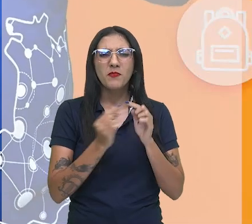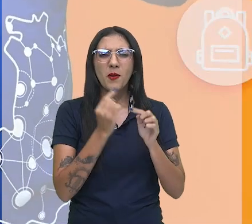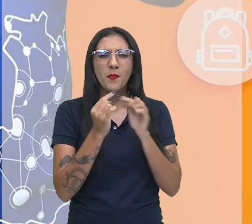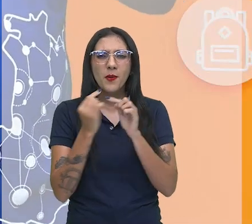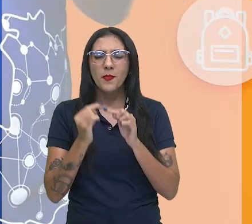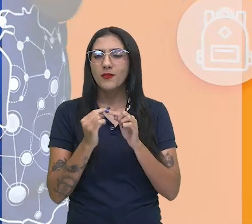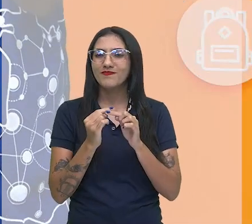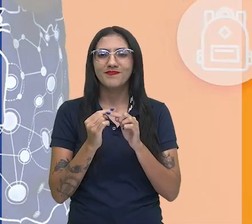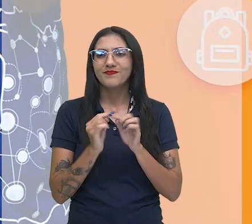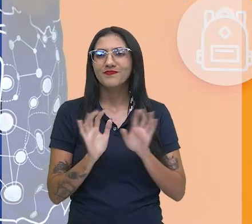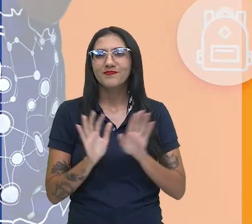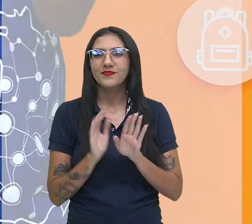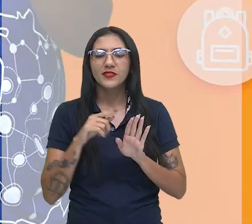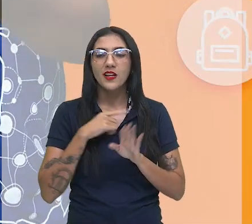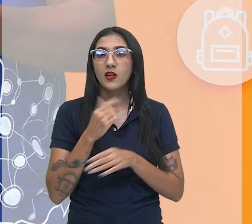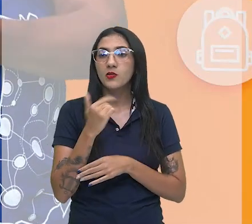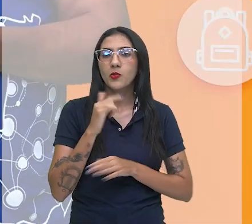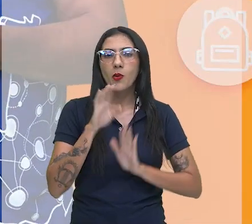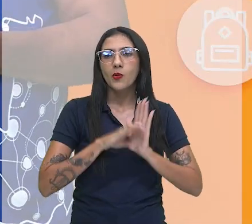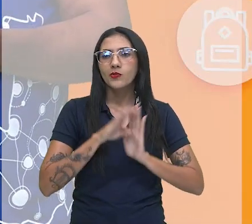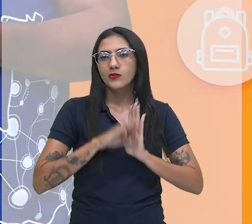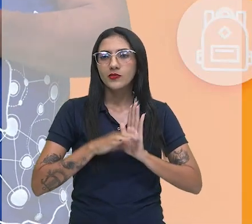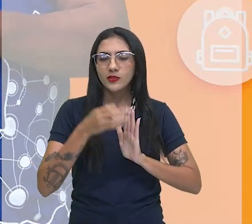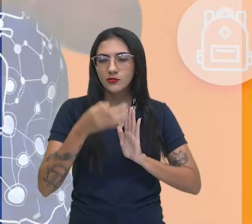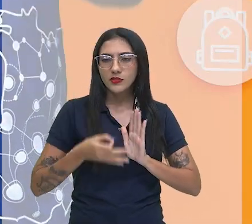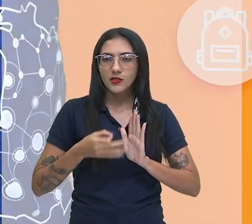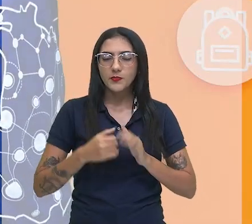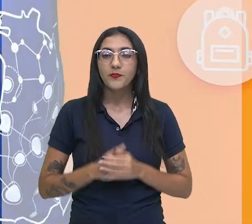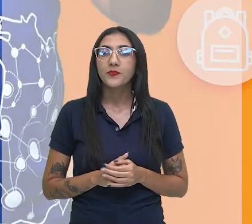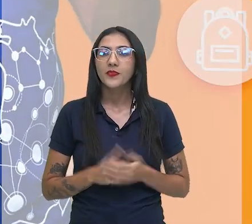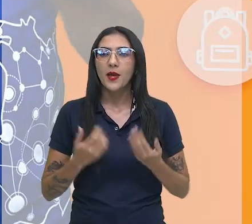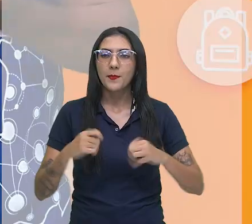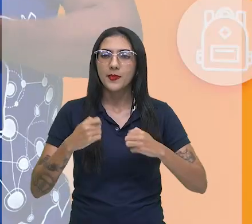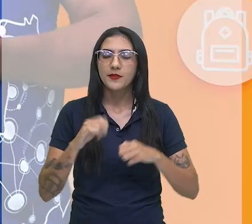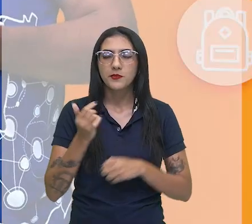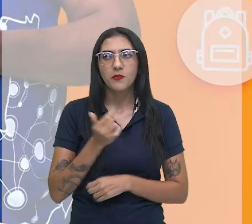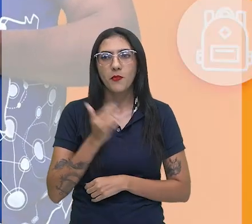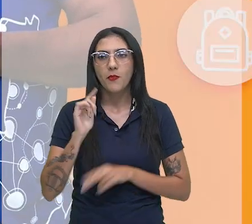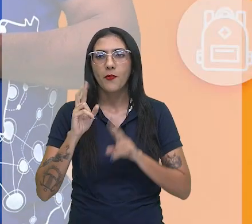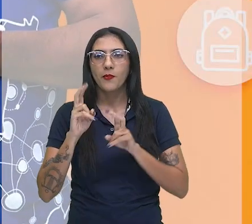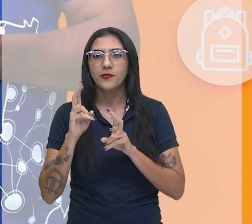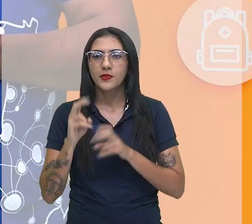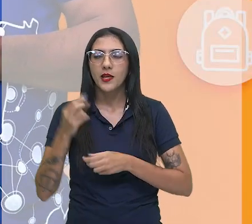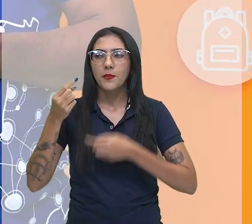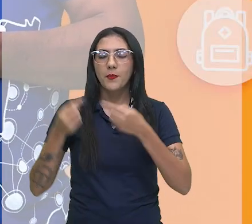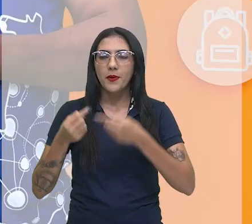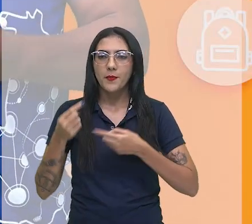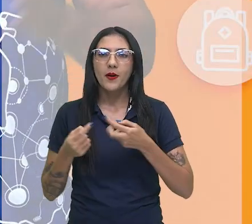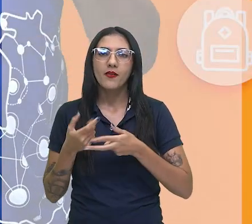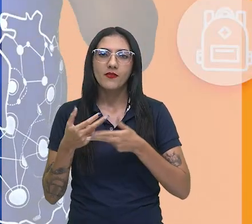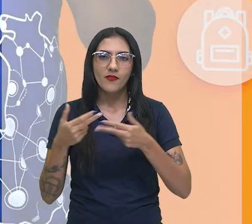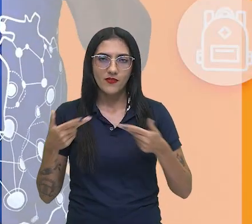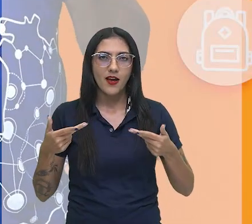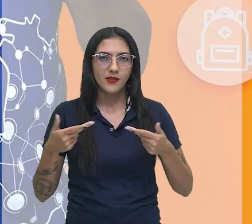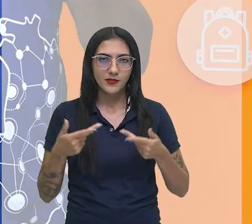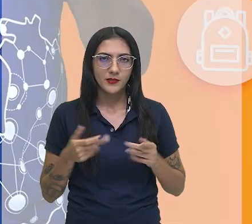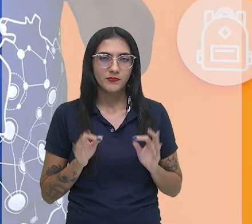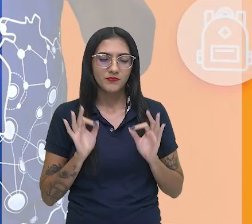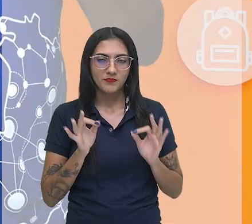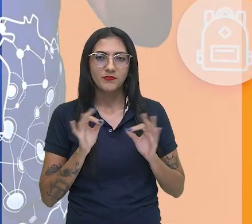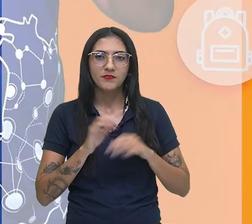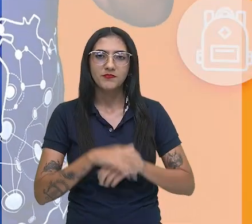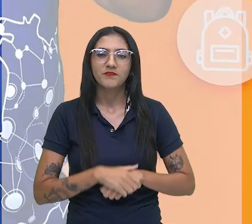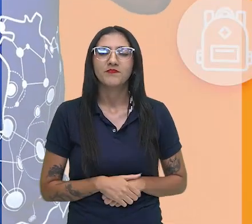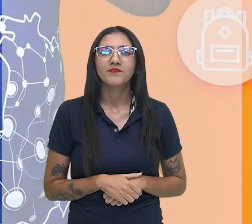política. Não é essa a essência da política. Aí tem que abrir outro espaço para outras discussões. Tá certo,